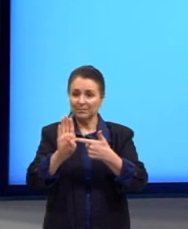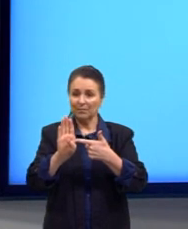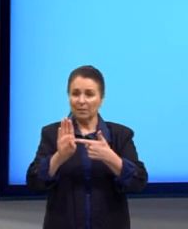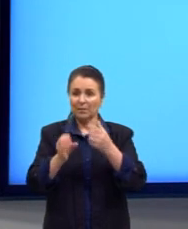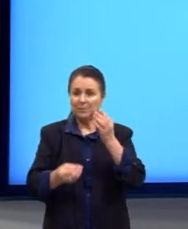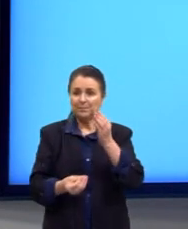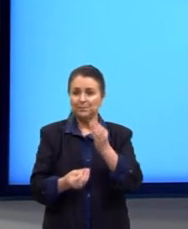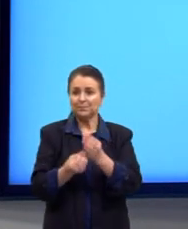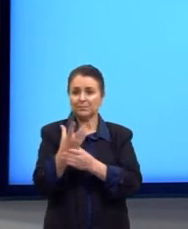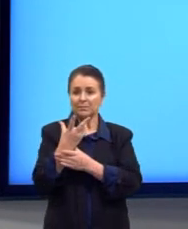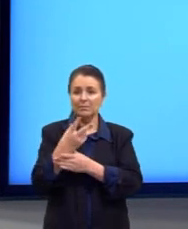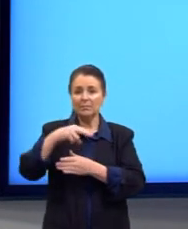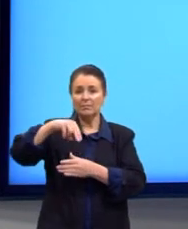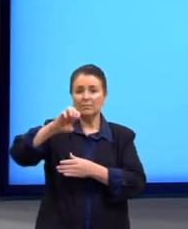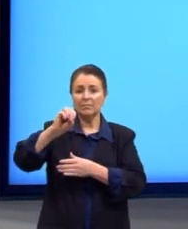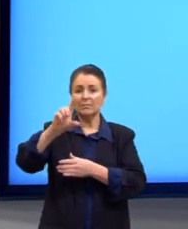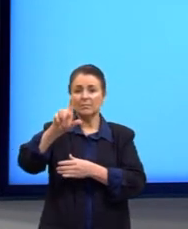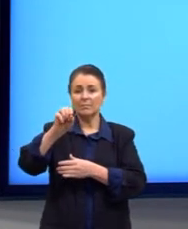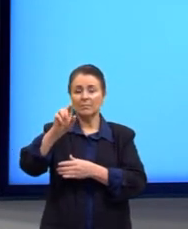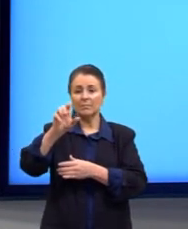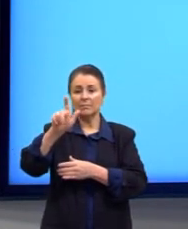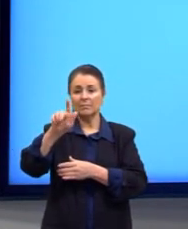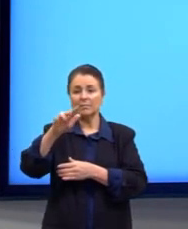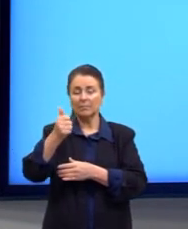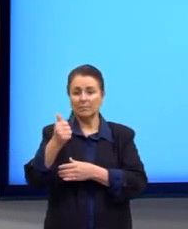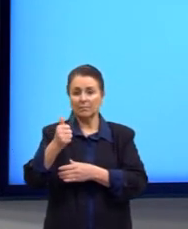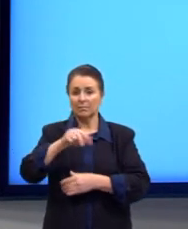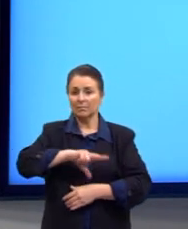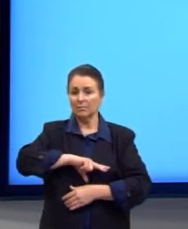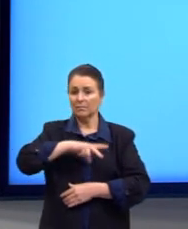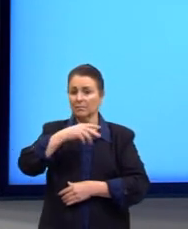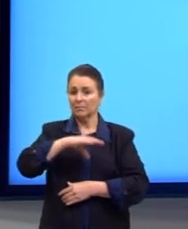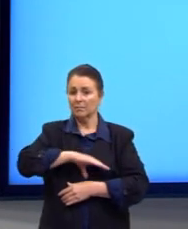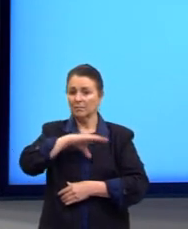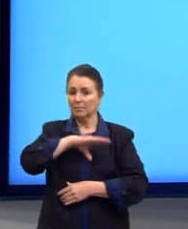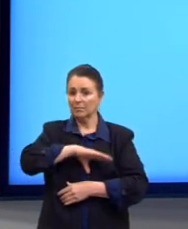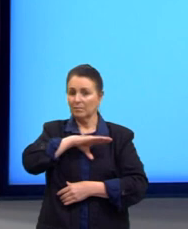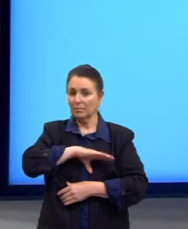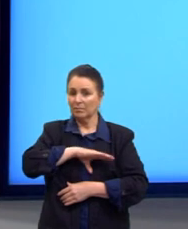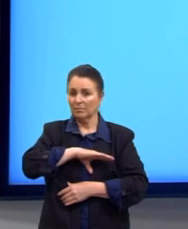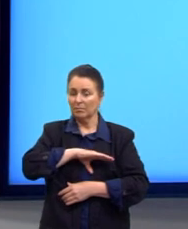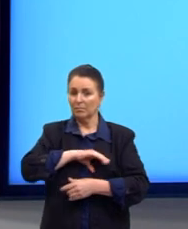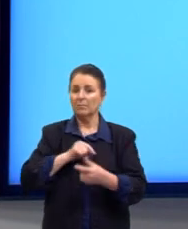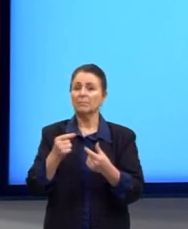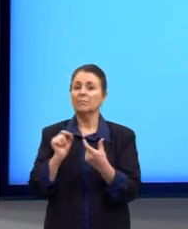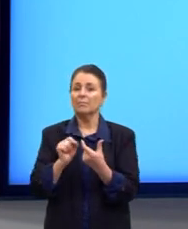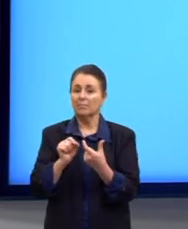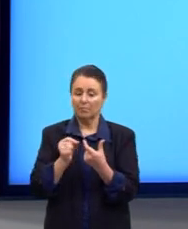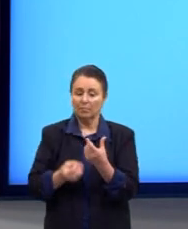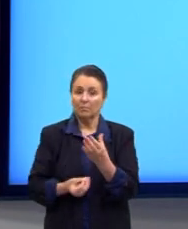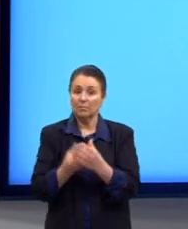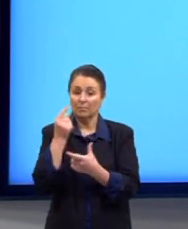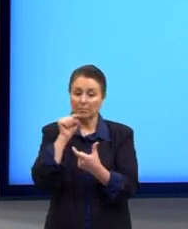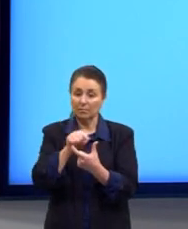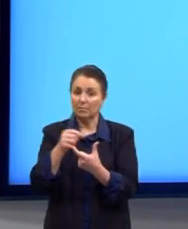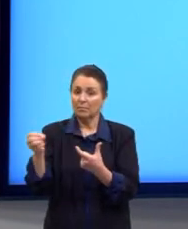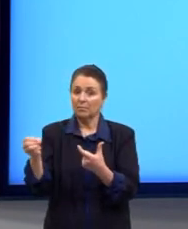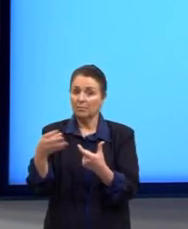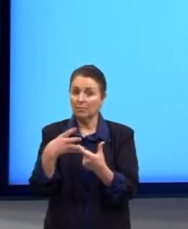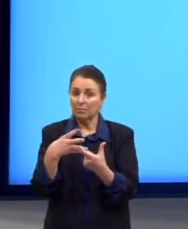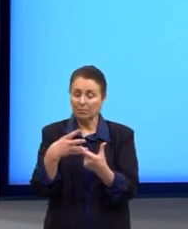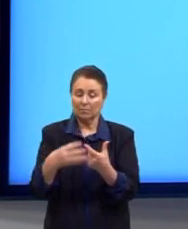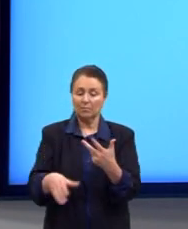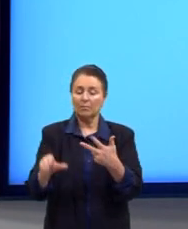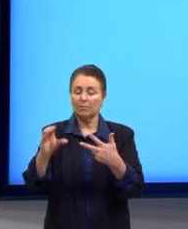criação neurológica na Língua Portuguesa ou seja a formação de novas palavras letra